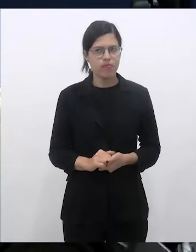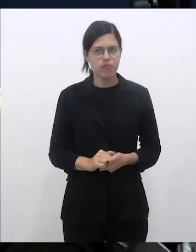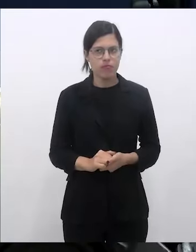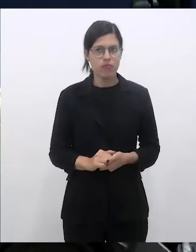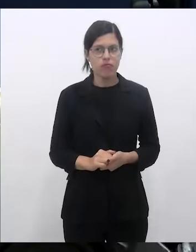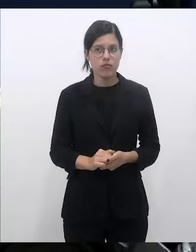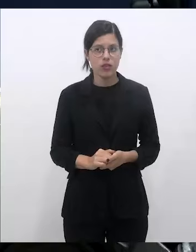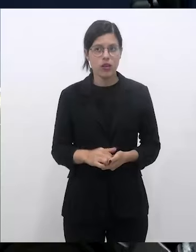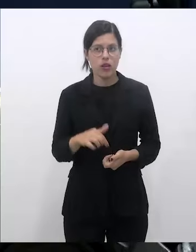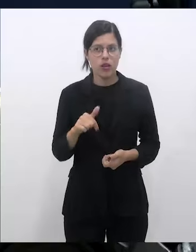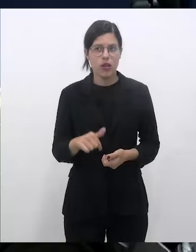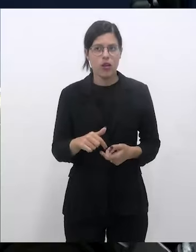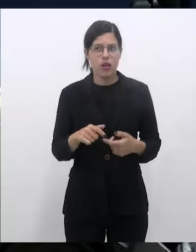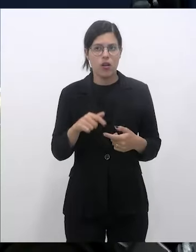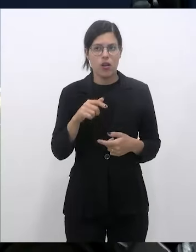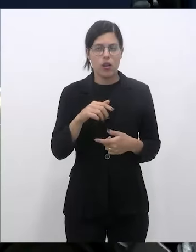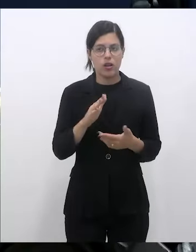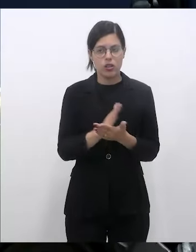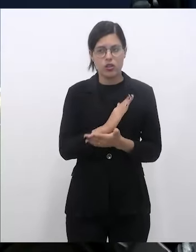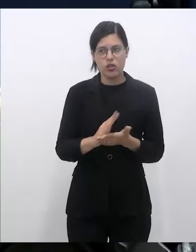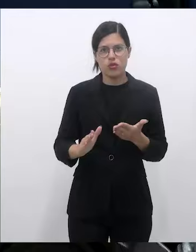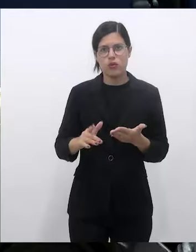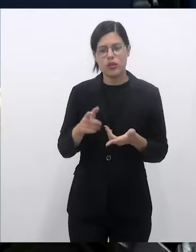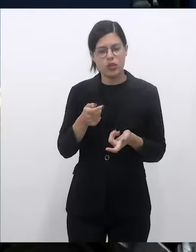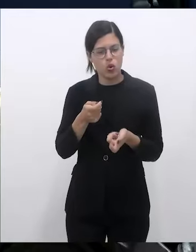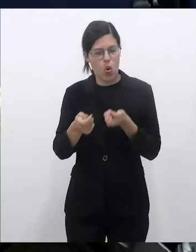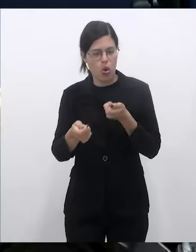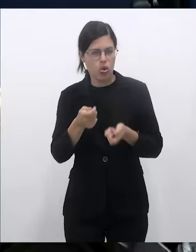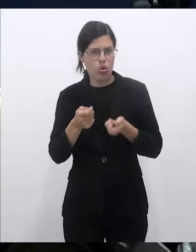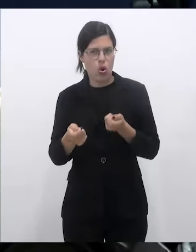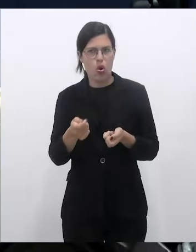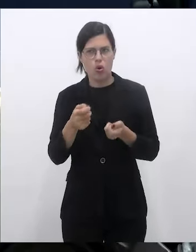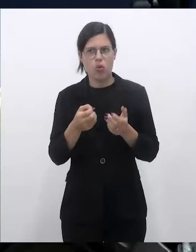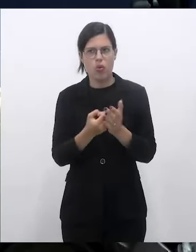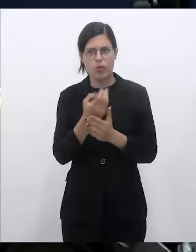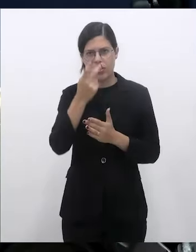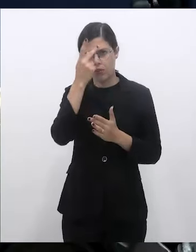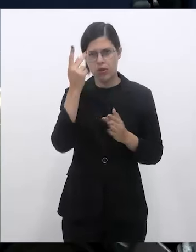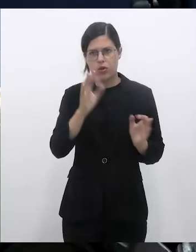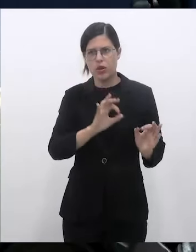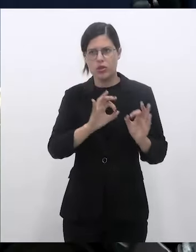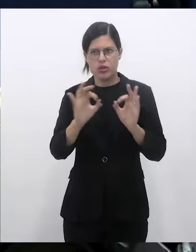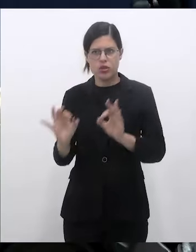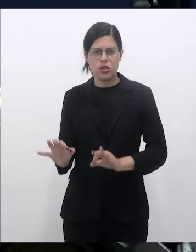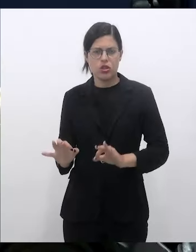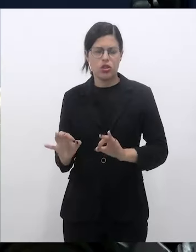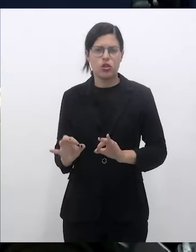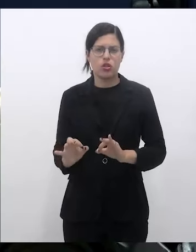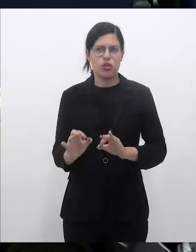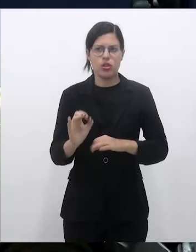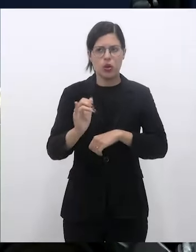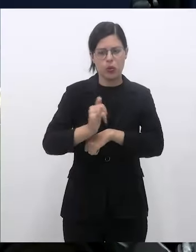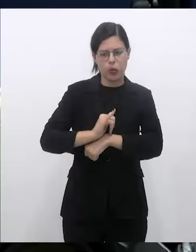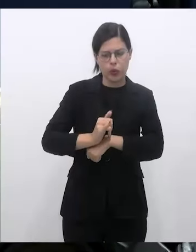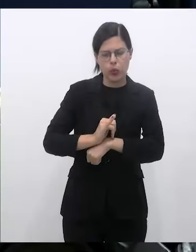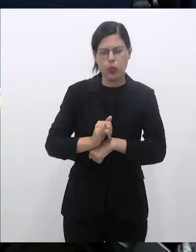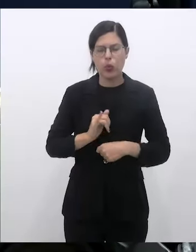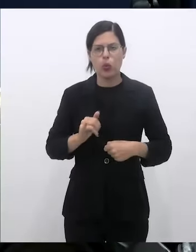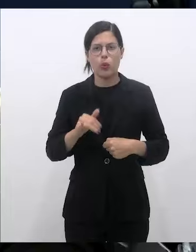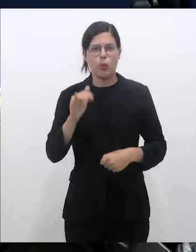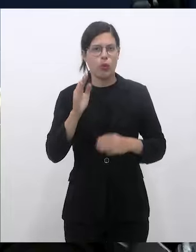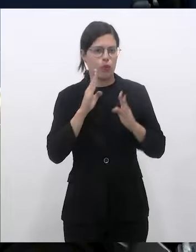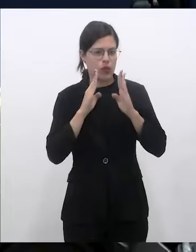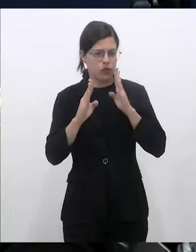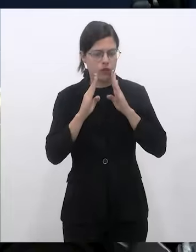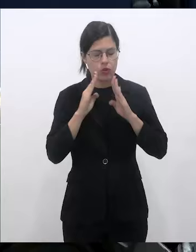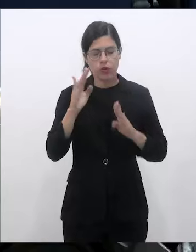está na manipulação da audiência do canal, que certamente o Google, através do YouTube, que o